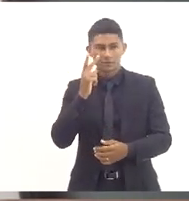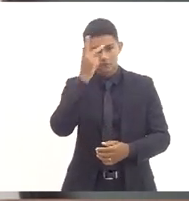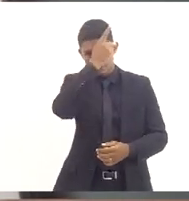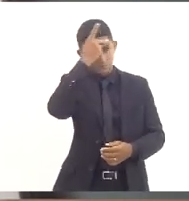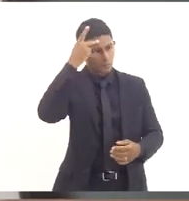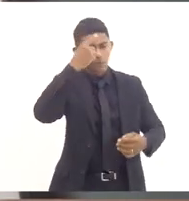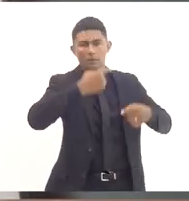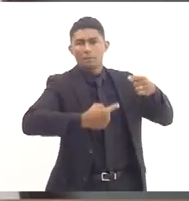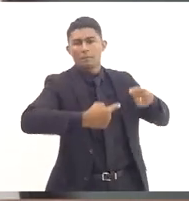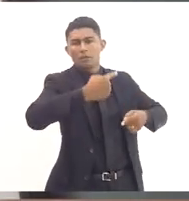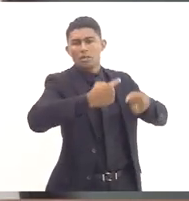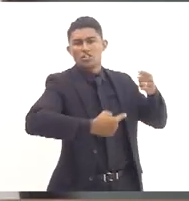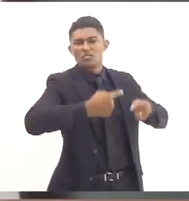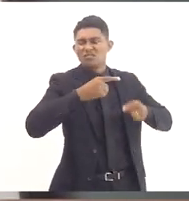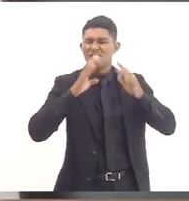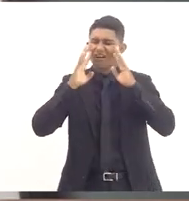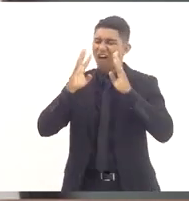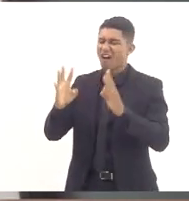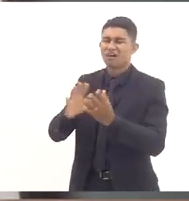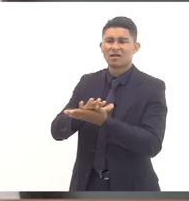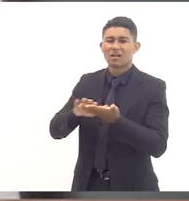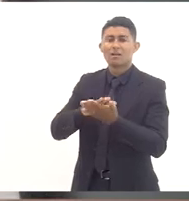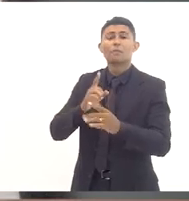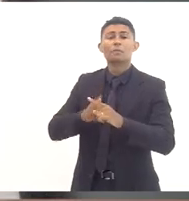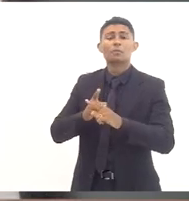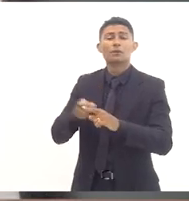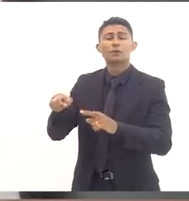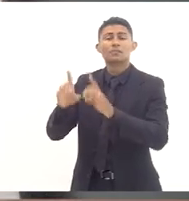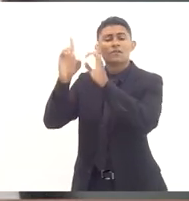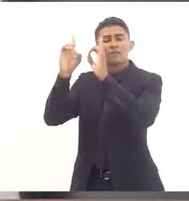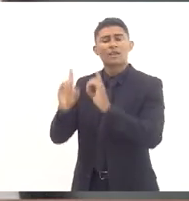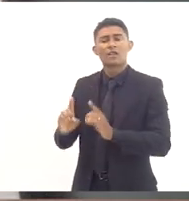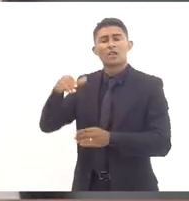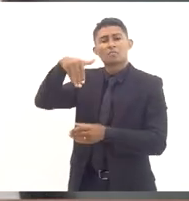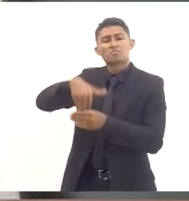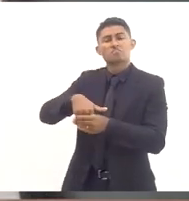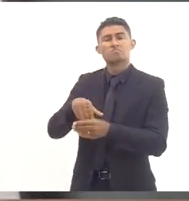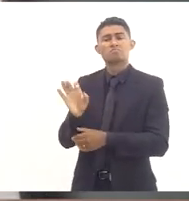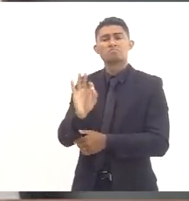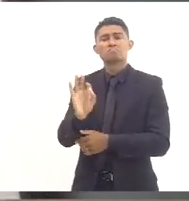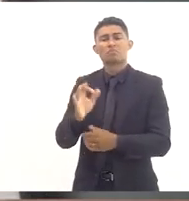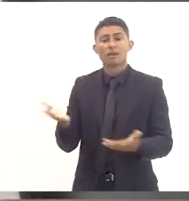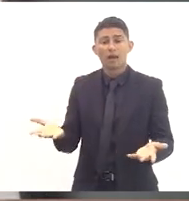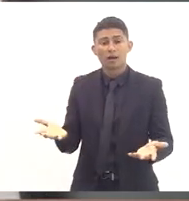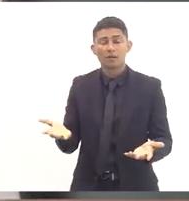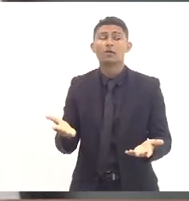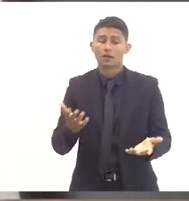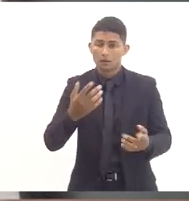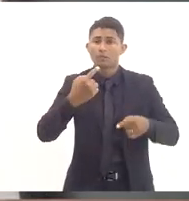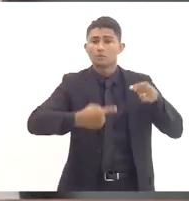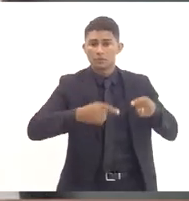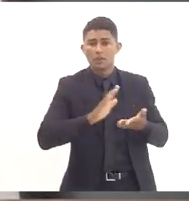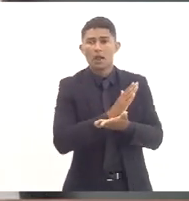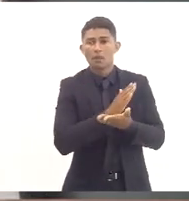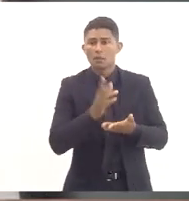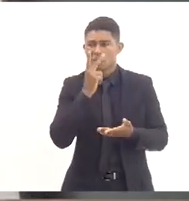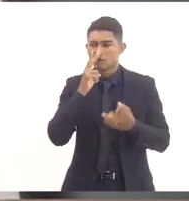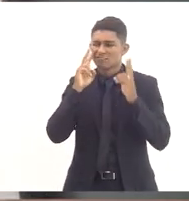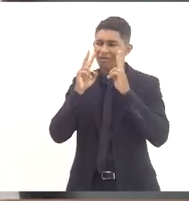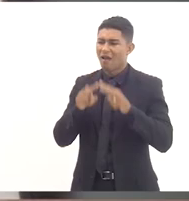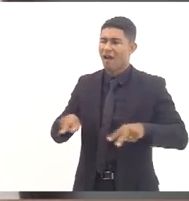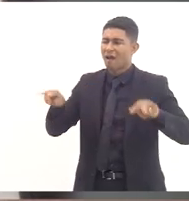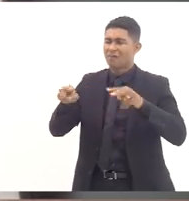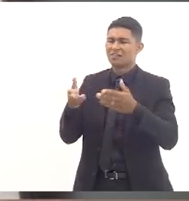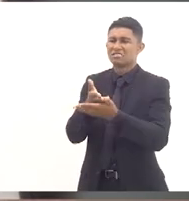muitos deles não voltava então eles eram vistos como pessoas que não trazem ao voto Ah mas essa realidade